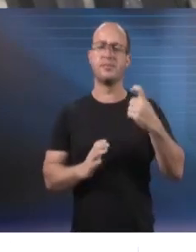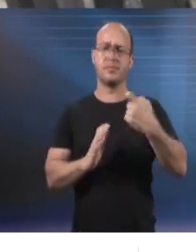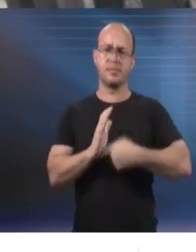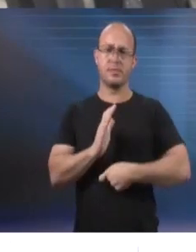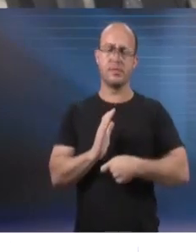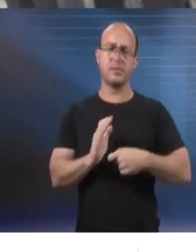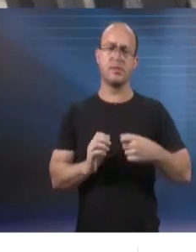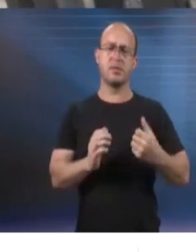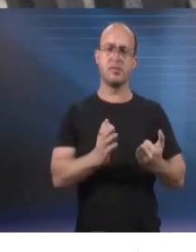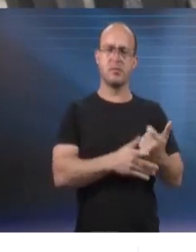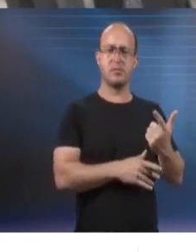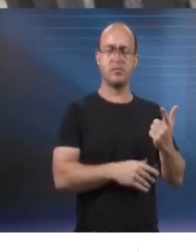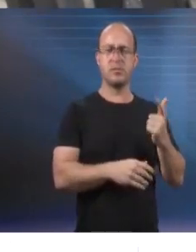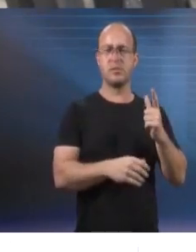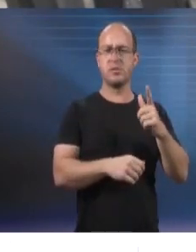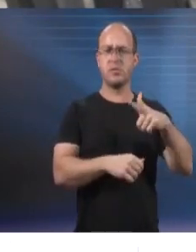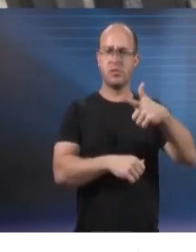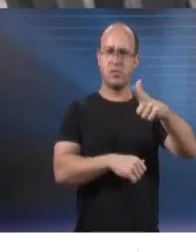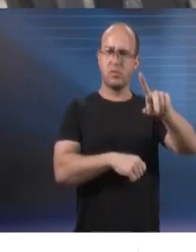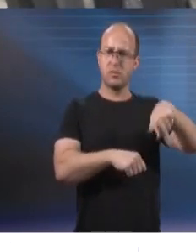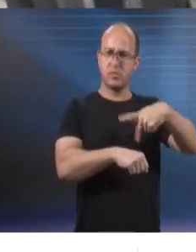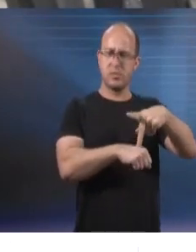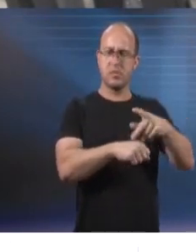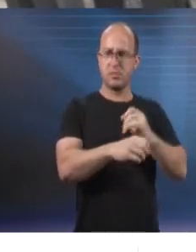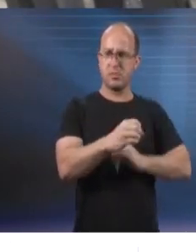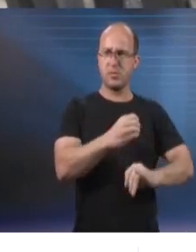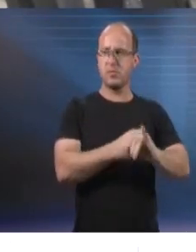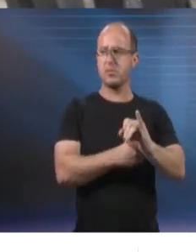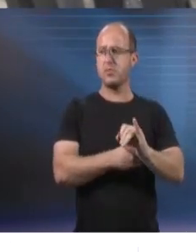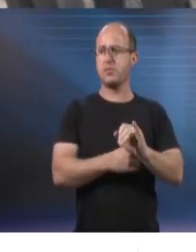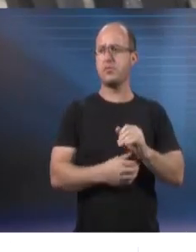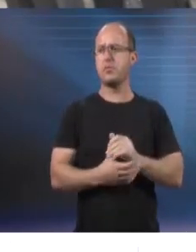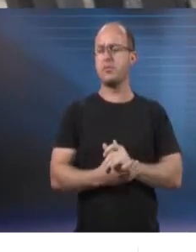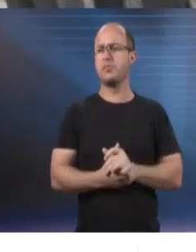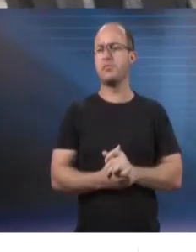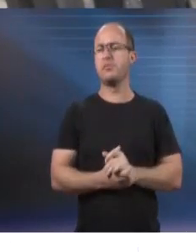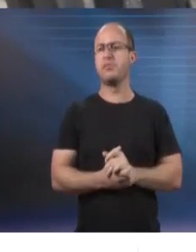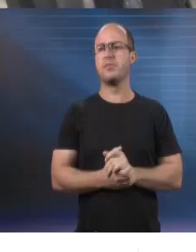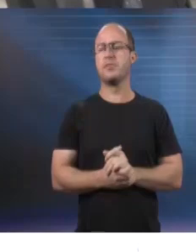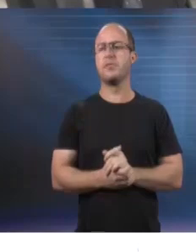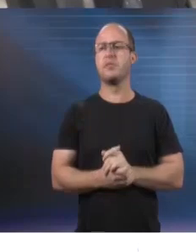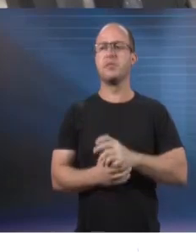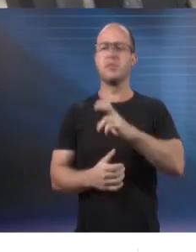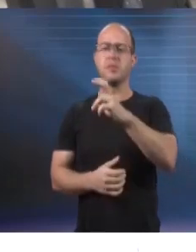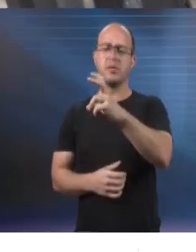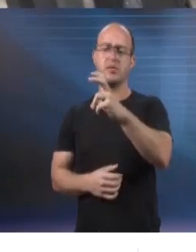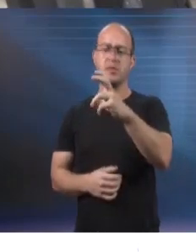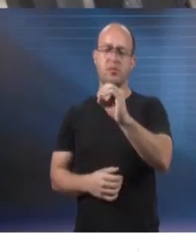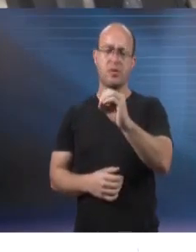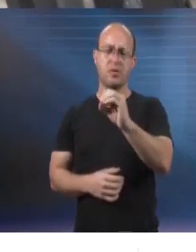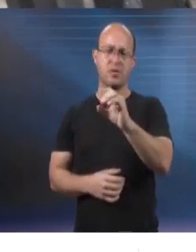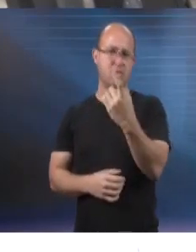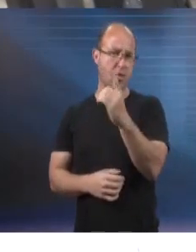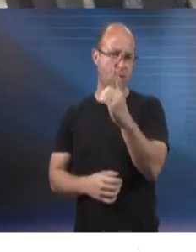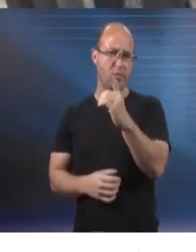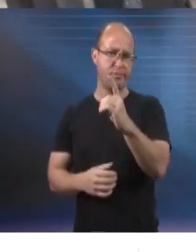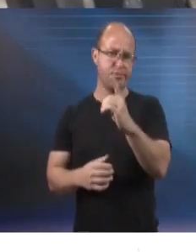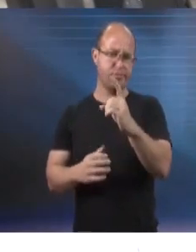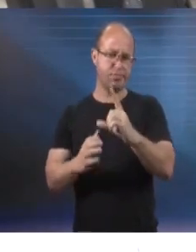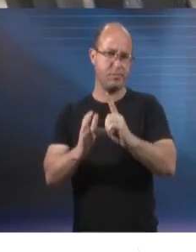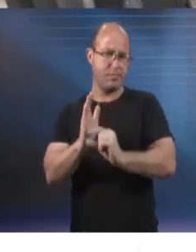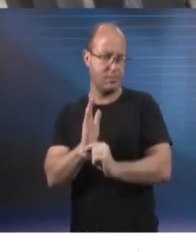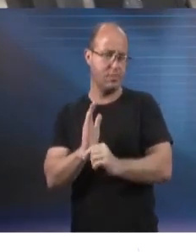compras internacionais. Nem aquela isenção dos $50